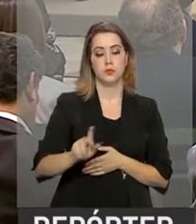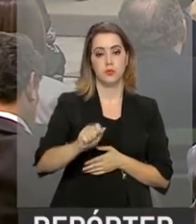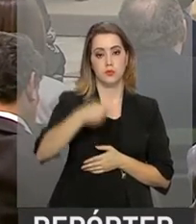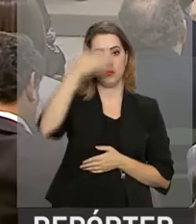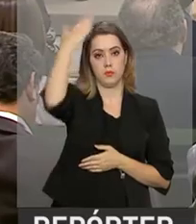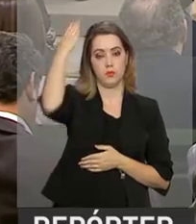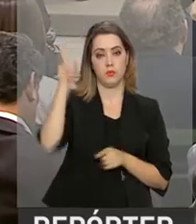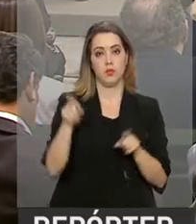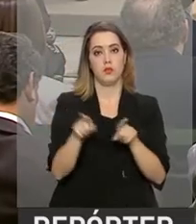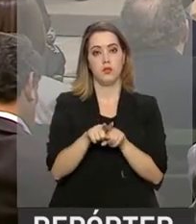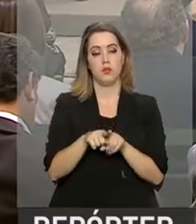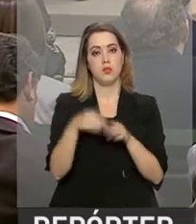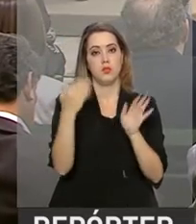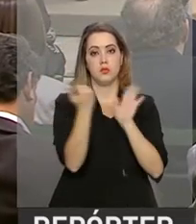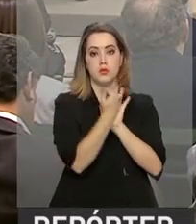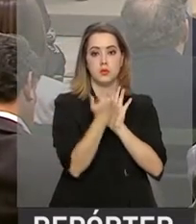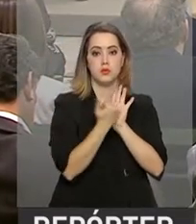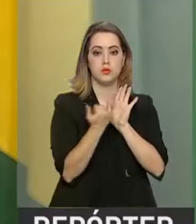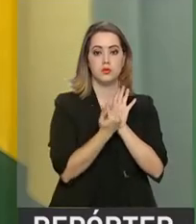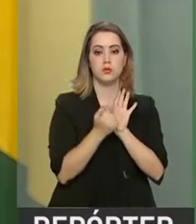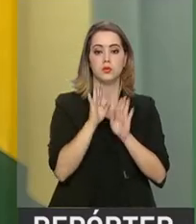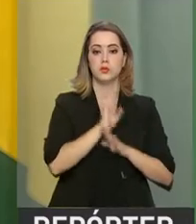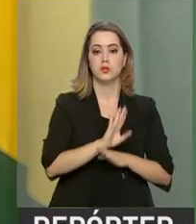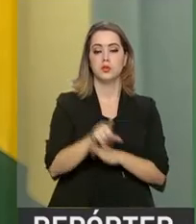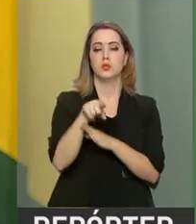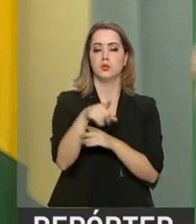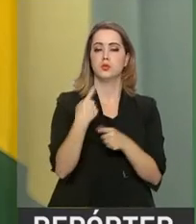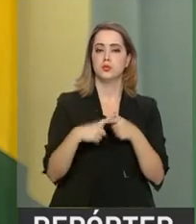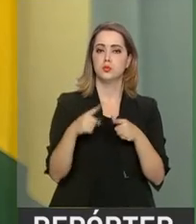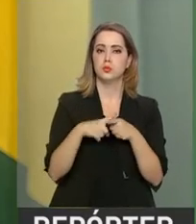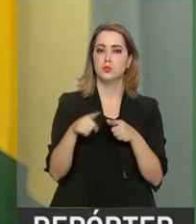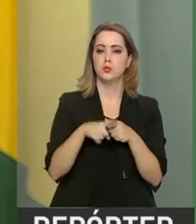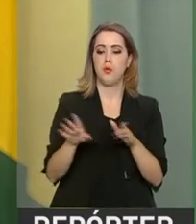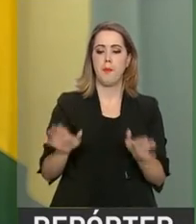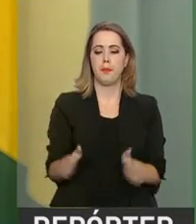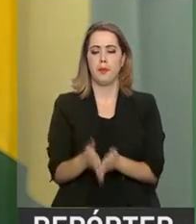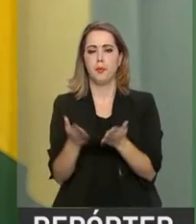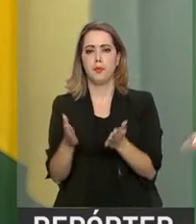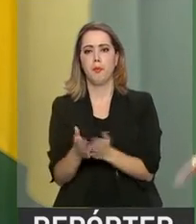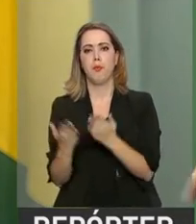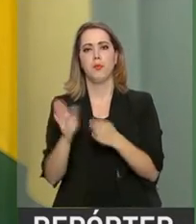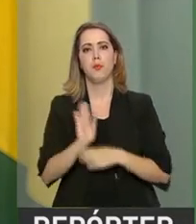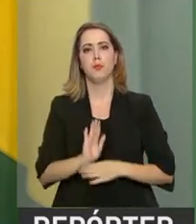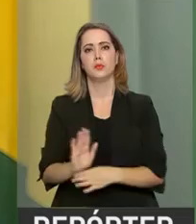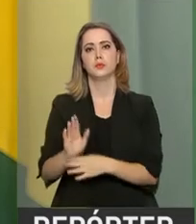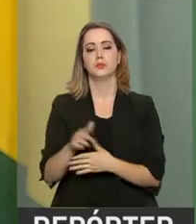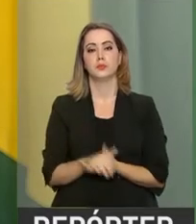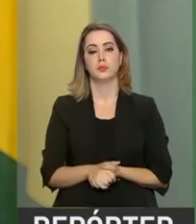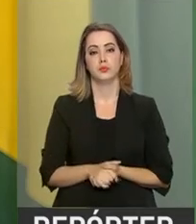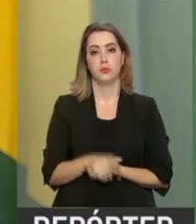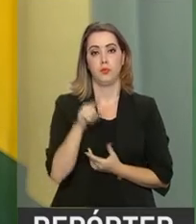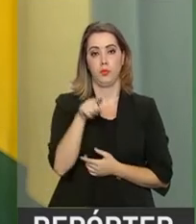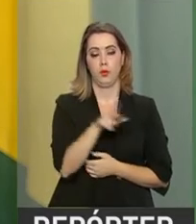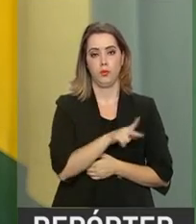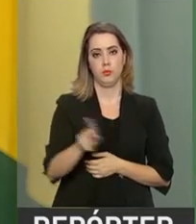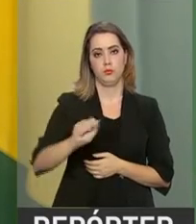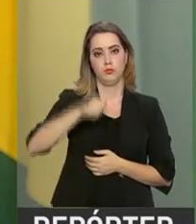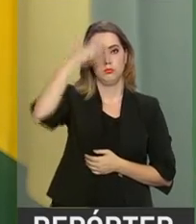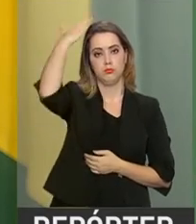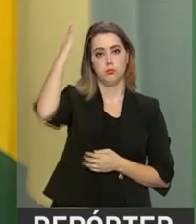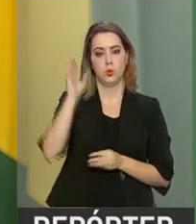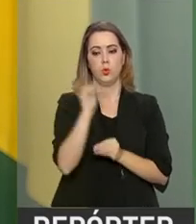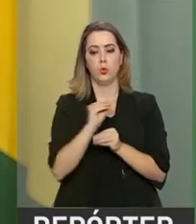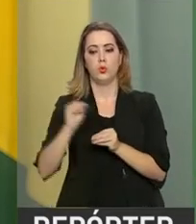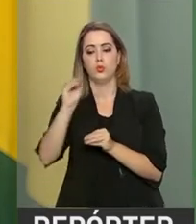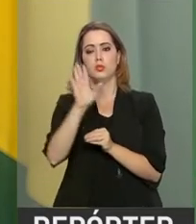amparar uma fase crucial do desenvolvimento, especialmente nas camadas mais pobres da população. Segundo o presidente,